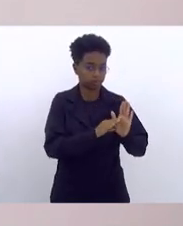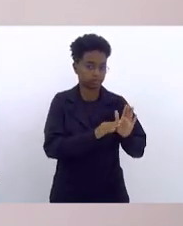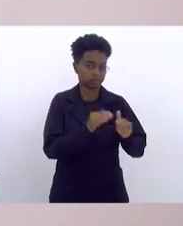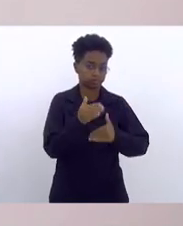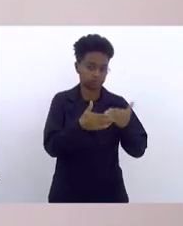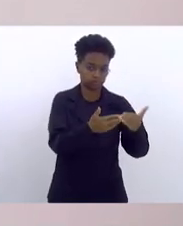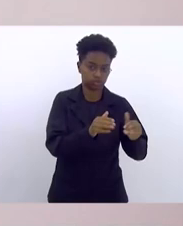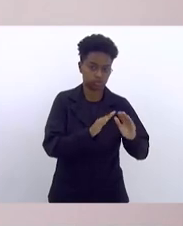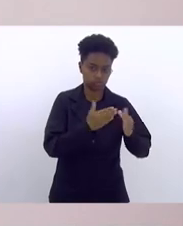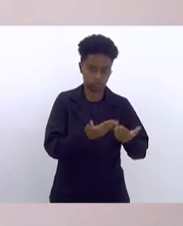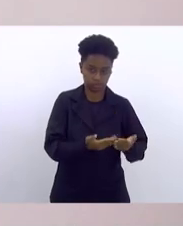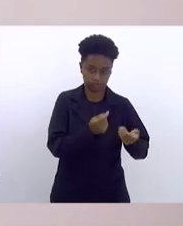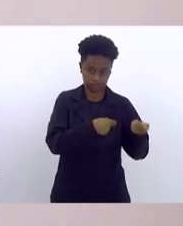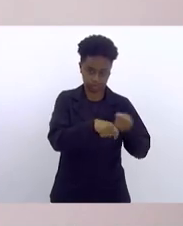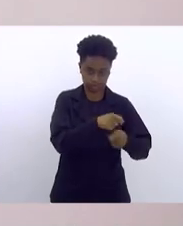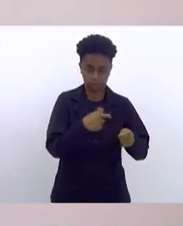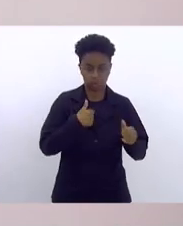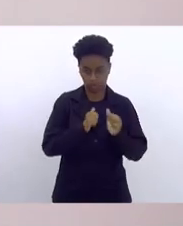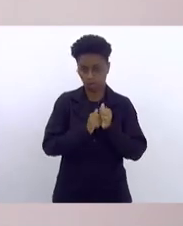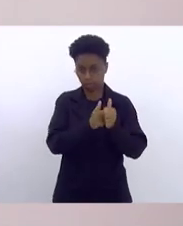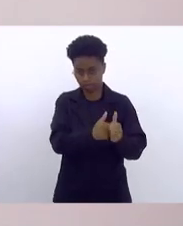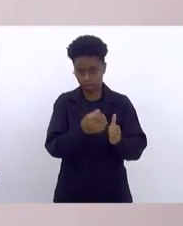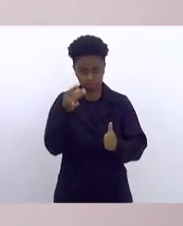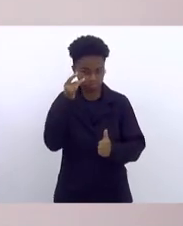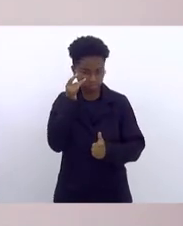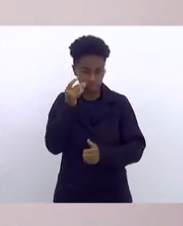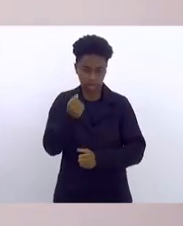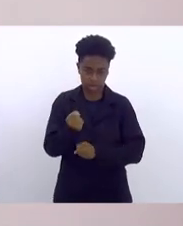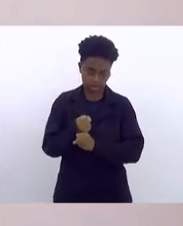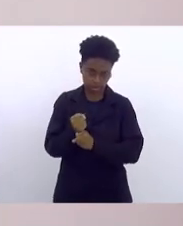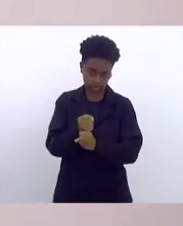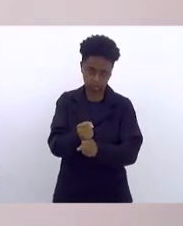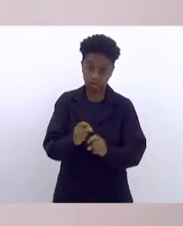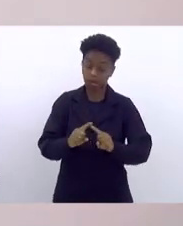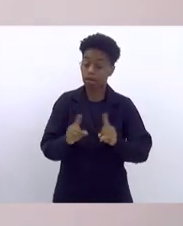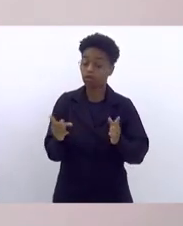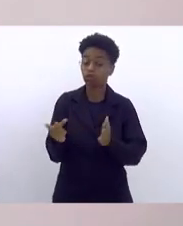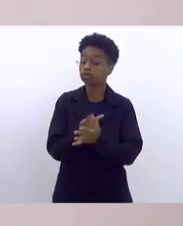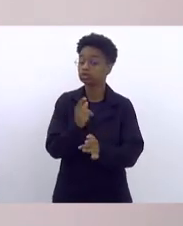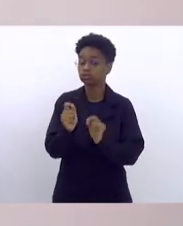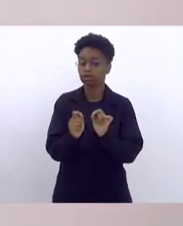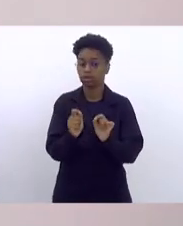muito de perto durante muitos anos então o que acontece